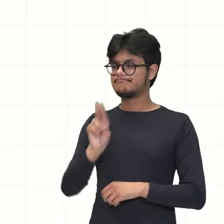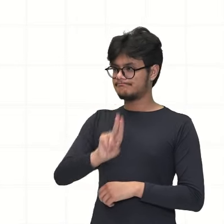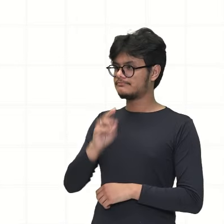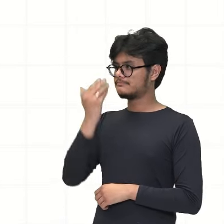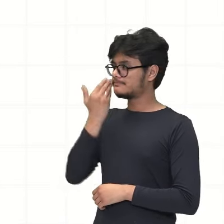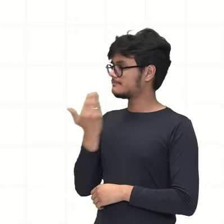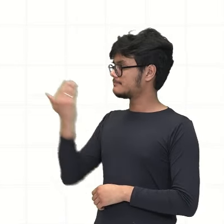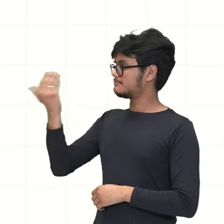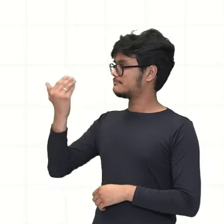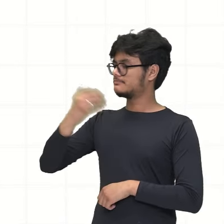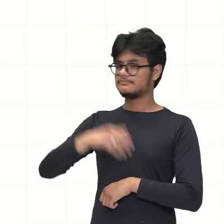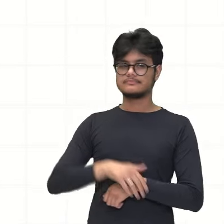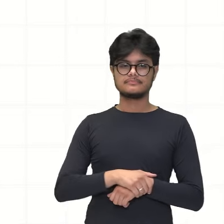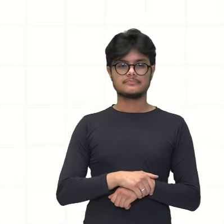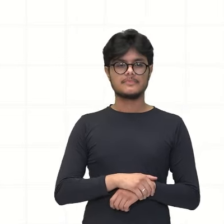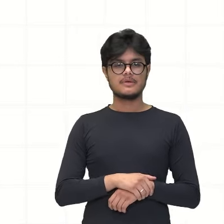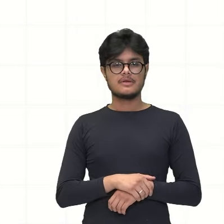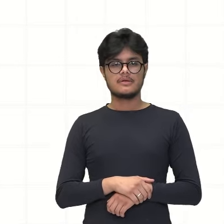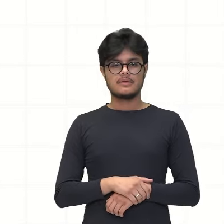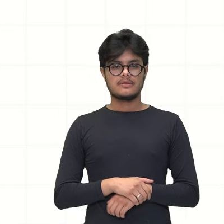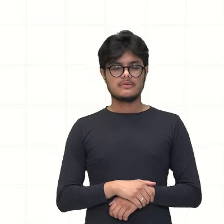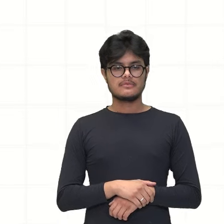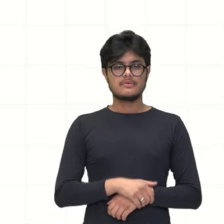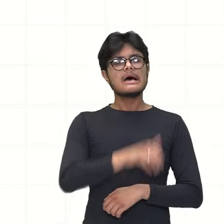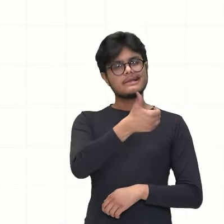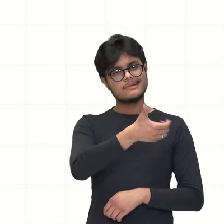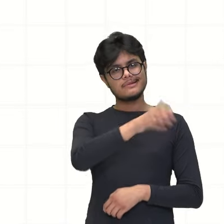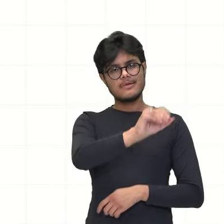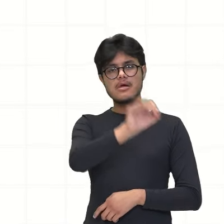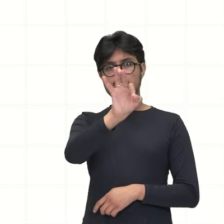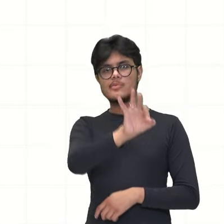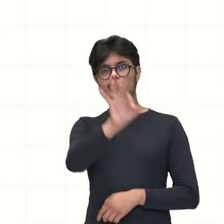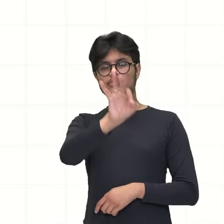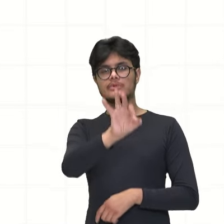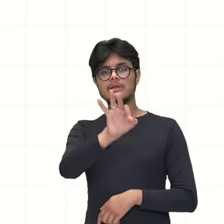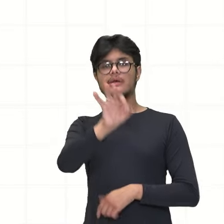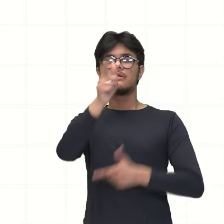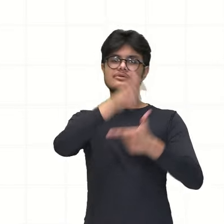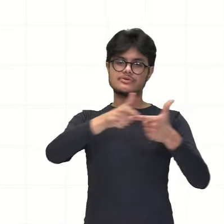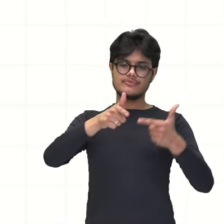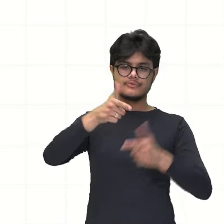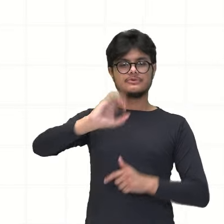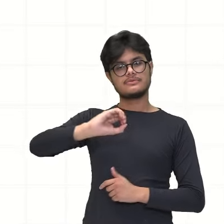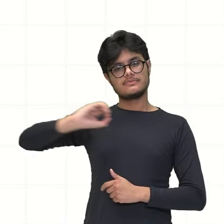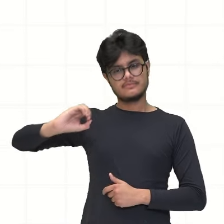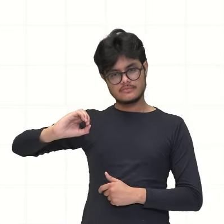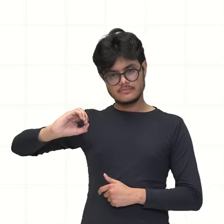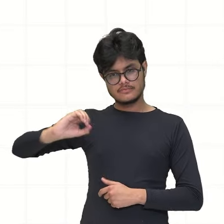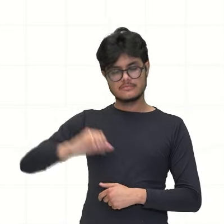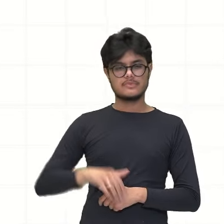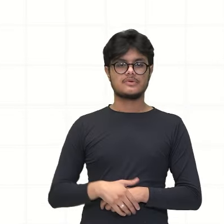ideia lá dos números decimais. Então vai ficar 10 de